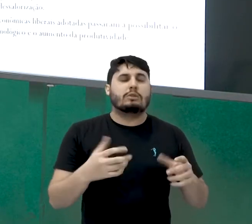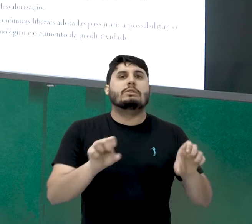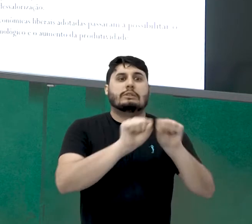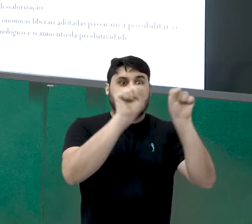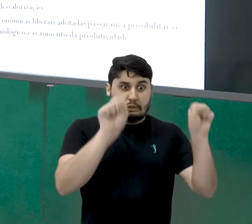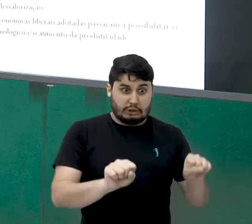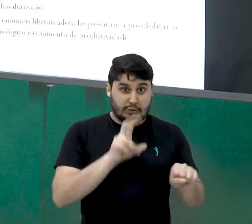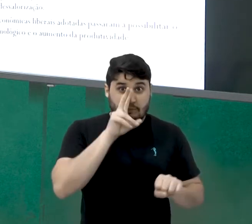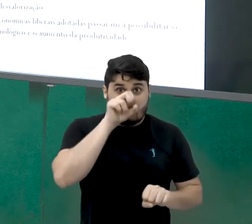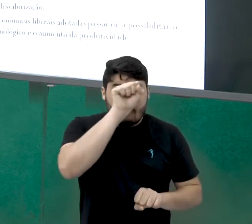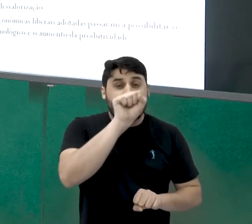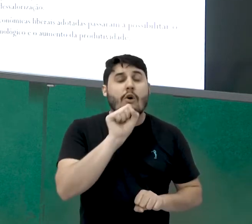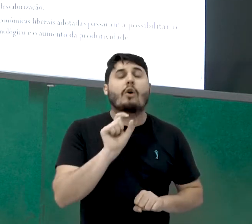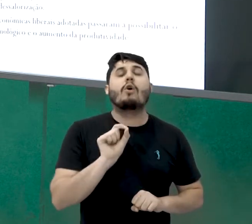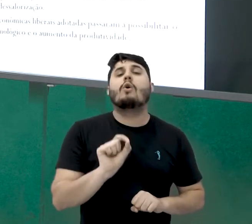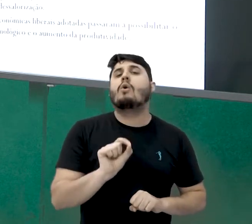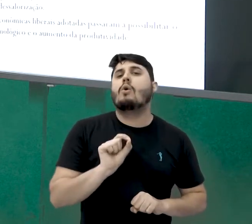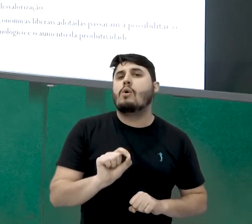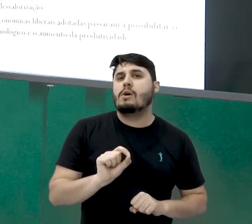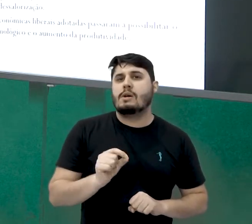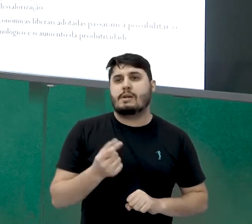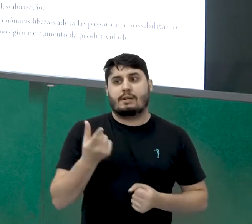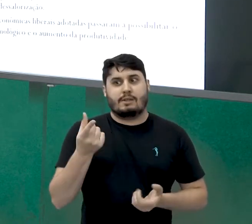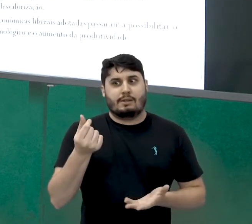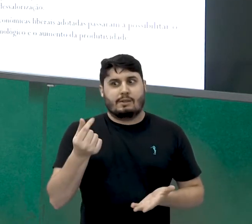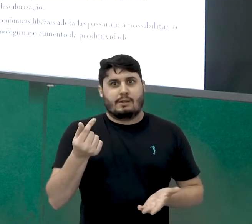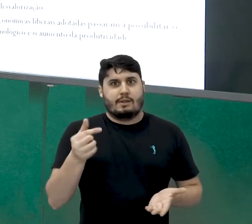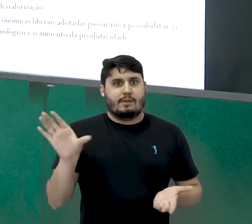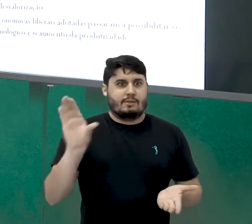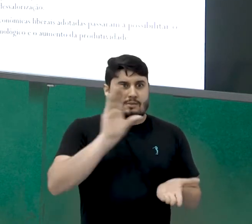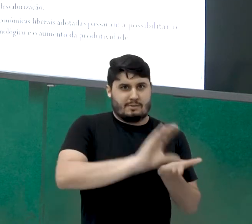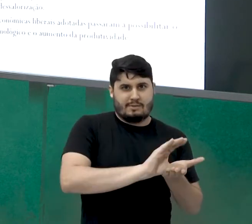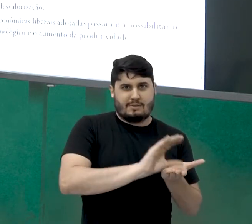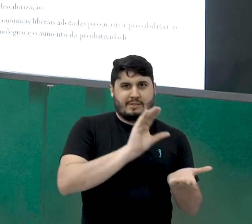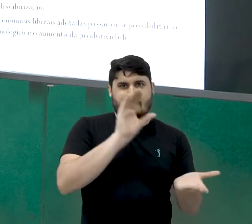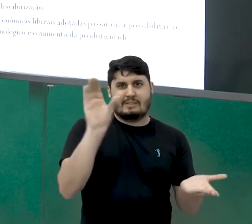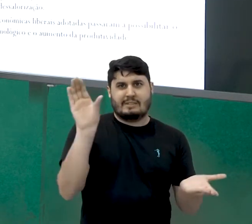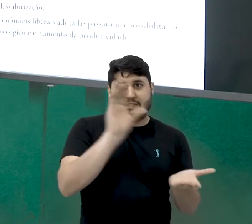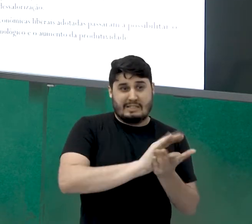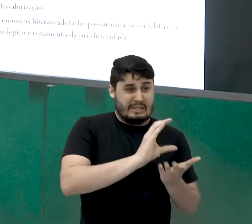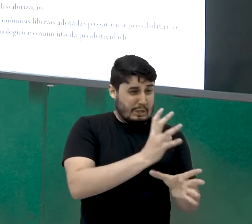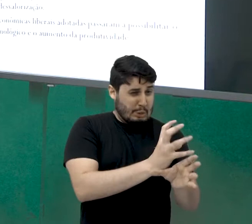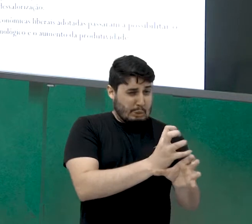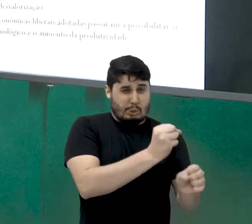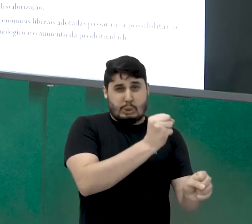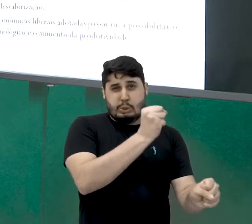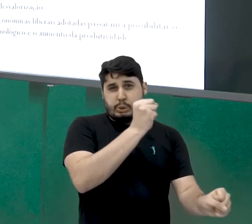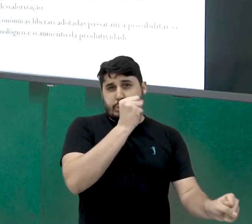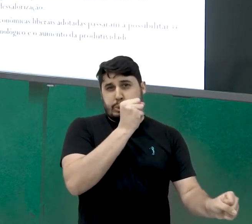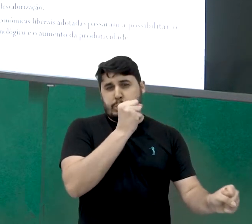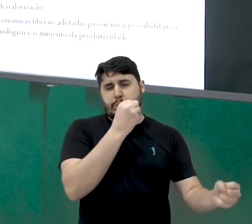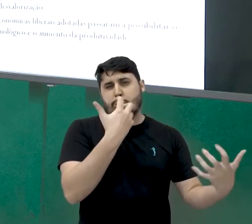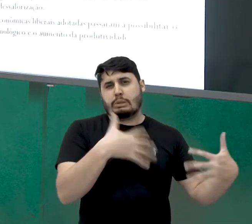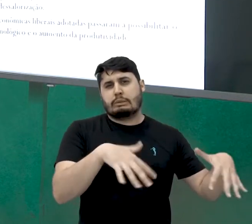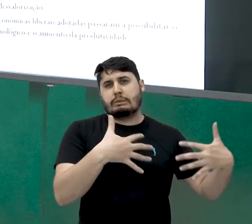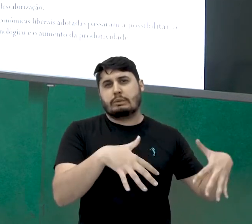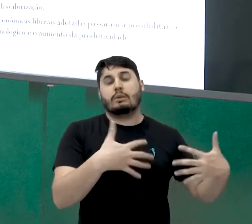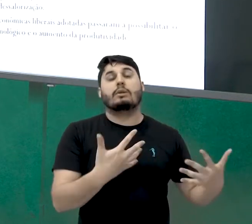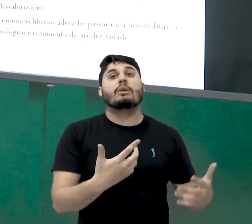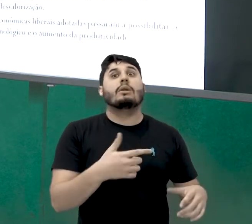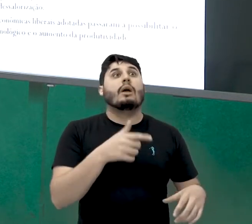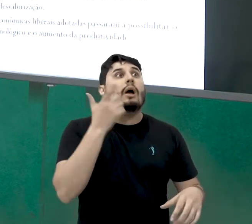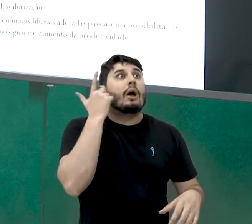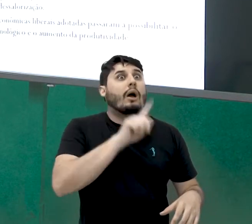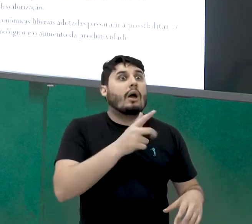extremamente voraz fez com que os investimentos eles fossem de grande soma, fazendo com que o retorno se tornasse